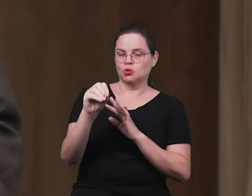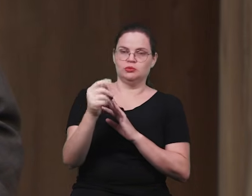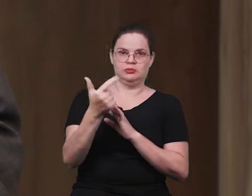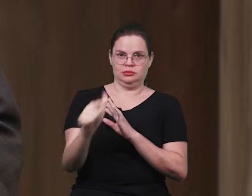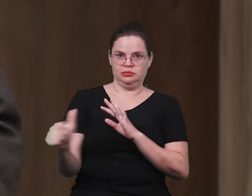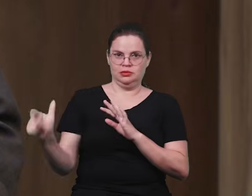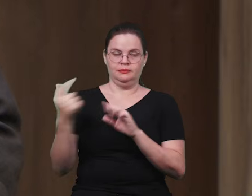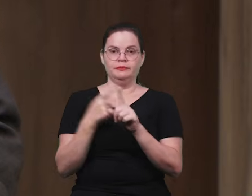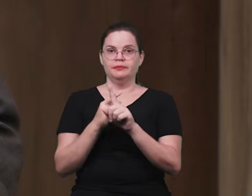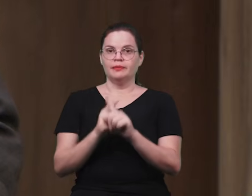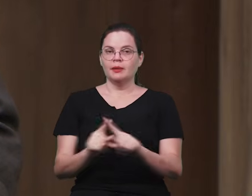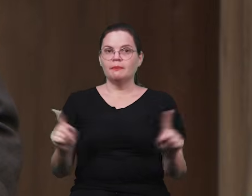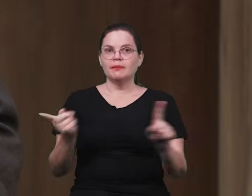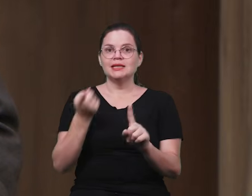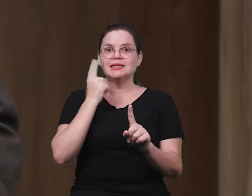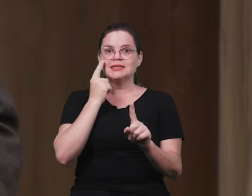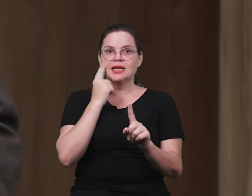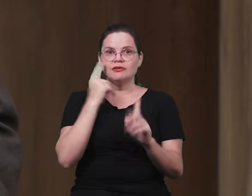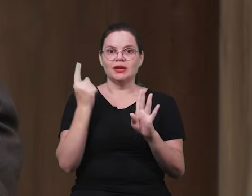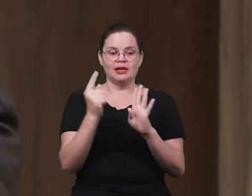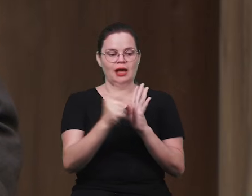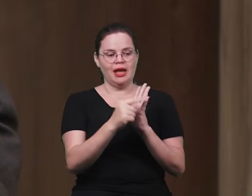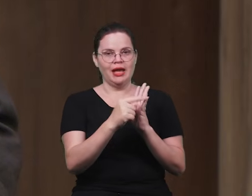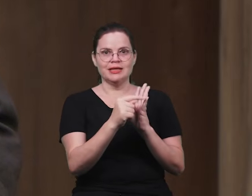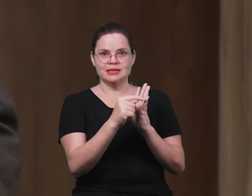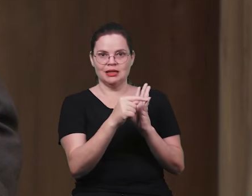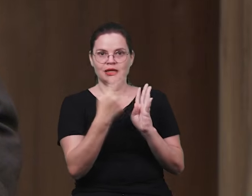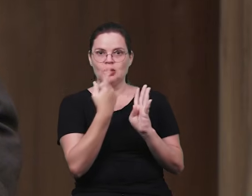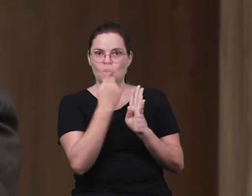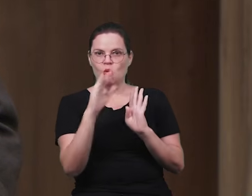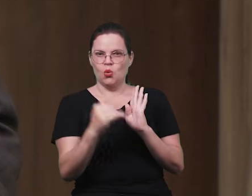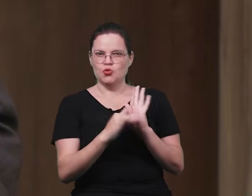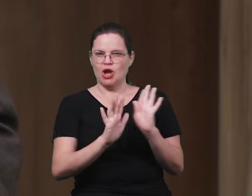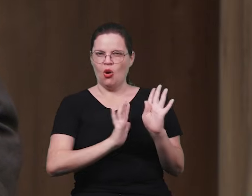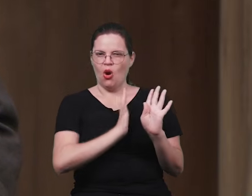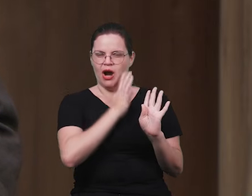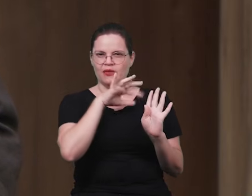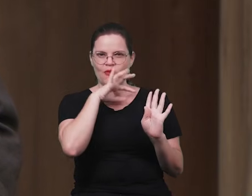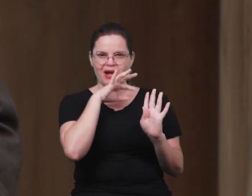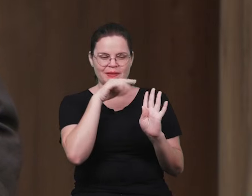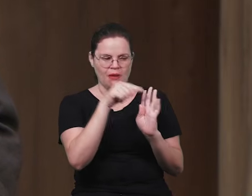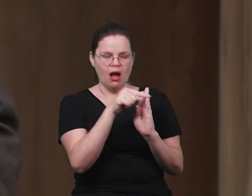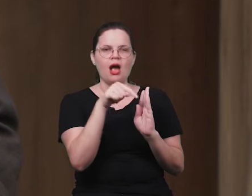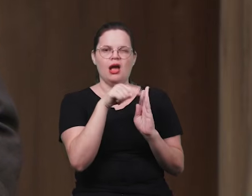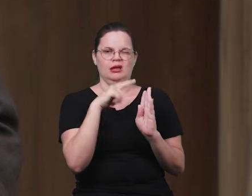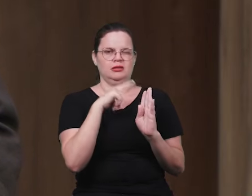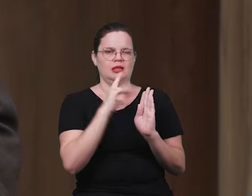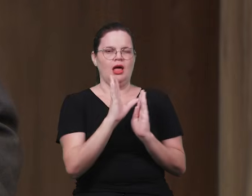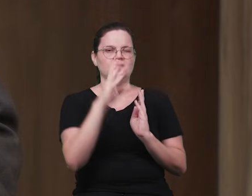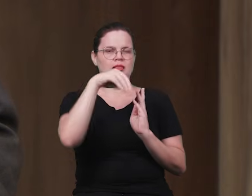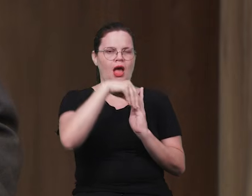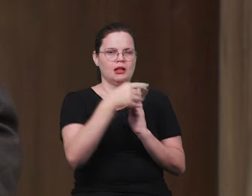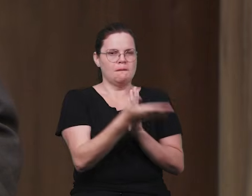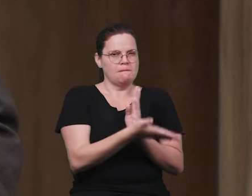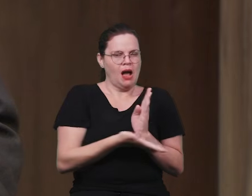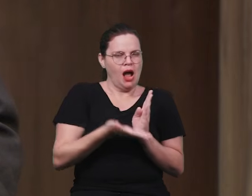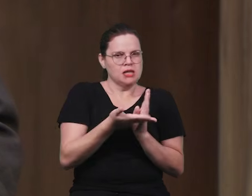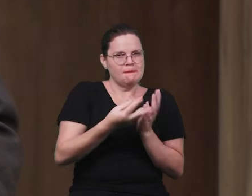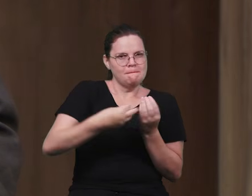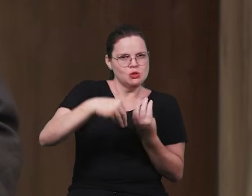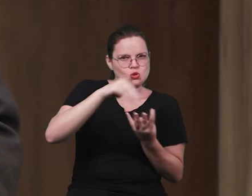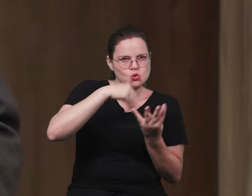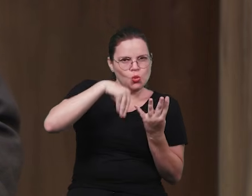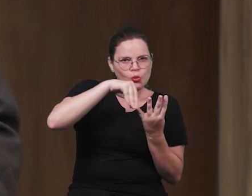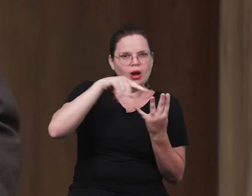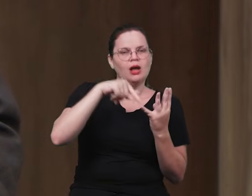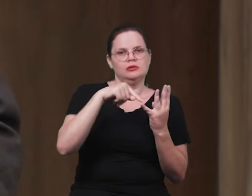tem fundo no Império Romano. Vai ser explicado mais adiante isso. Certo. Logo vai ser explicado.